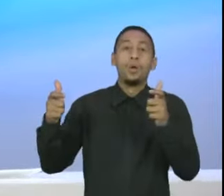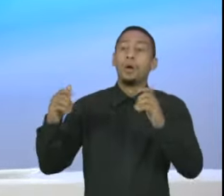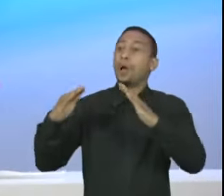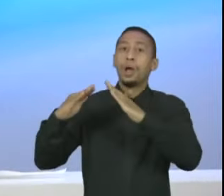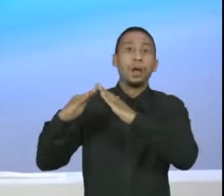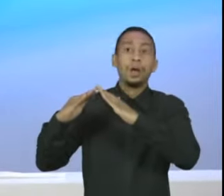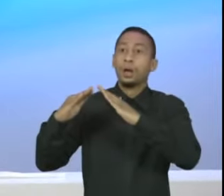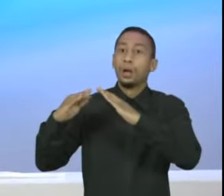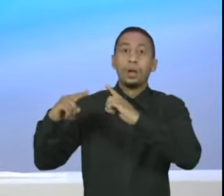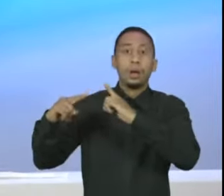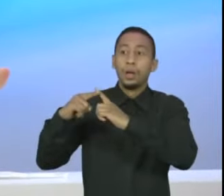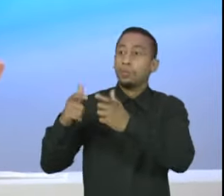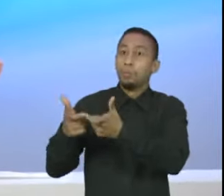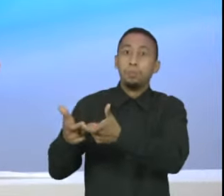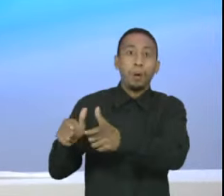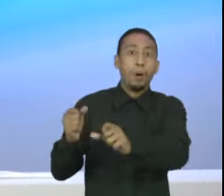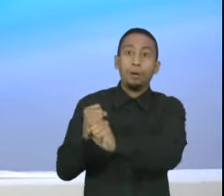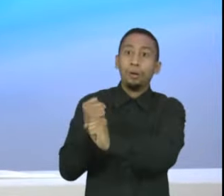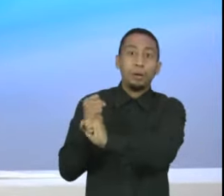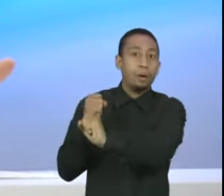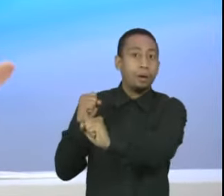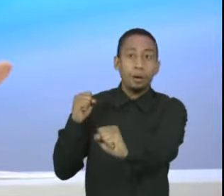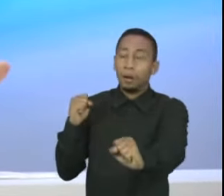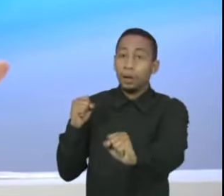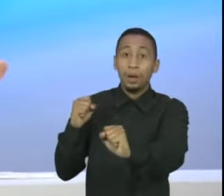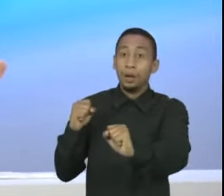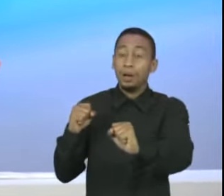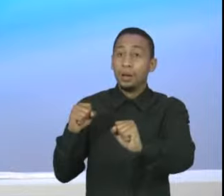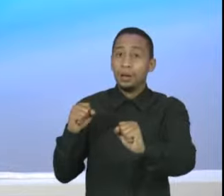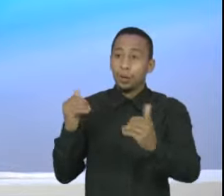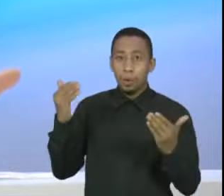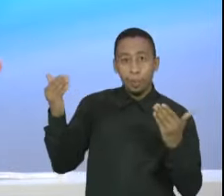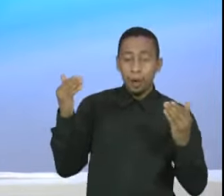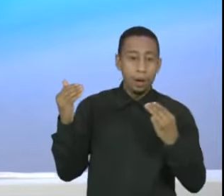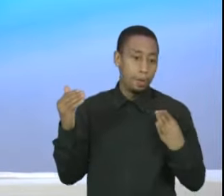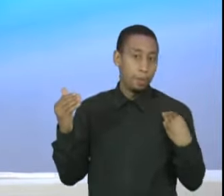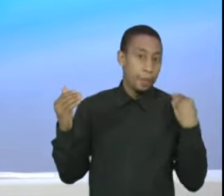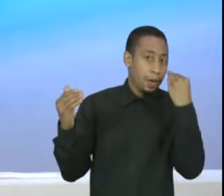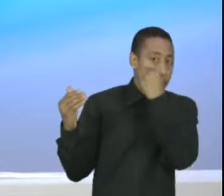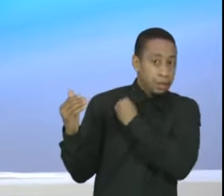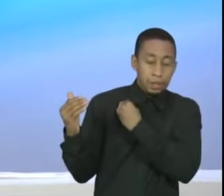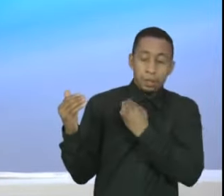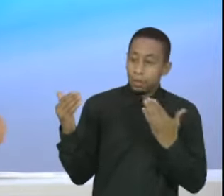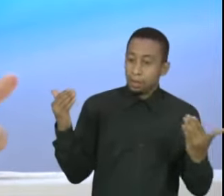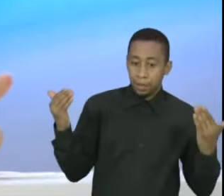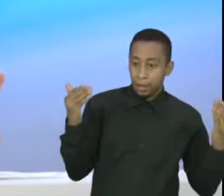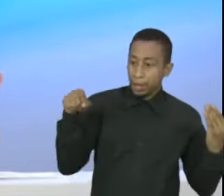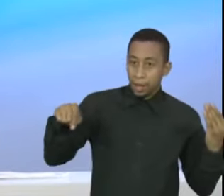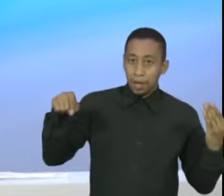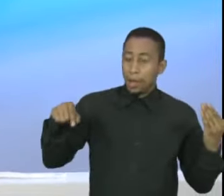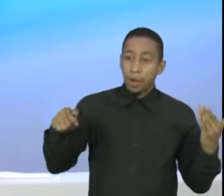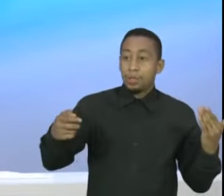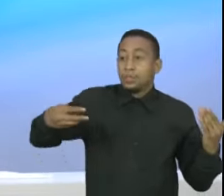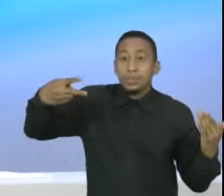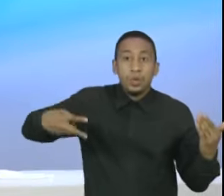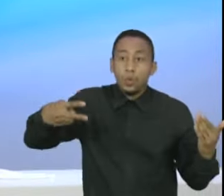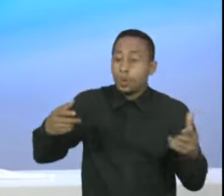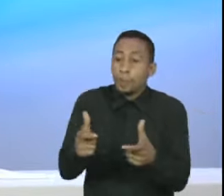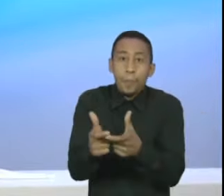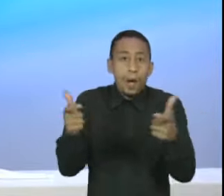com milhares de católicos talvez milhões no Brasil todo ajudando e nem uma palavra de exortação